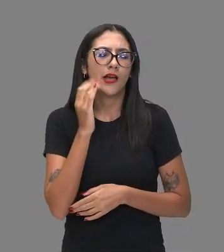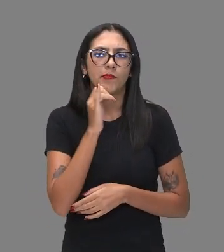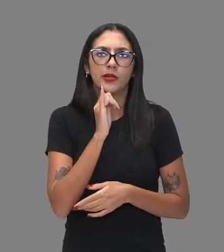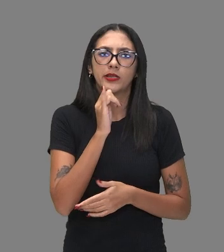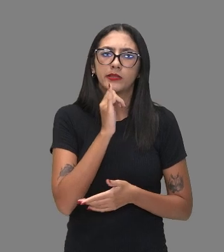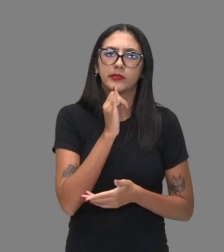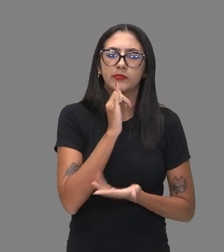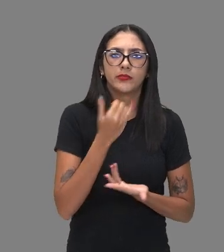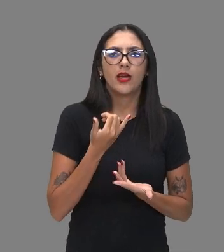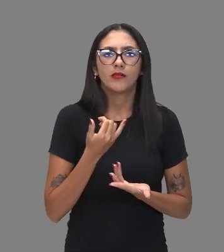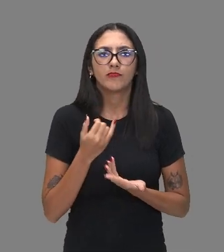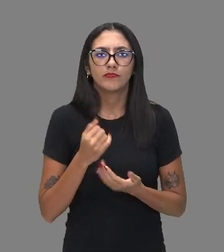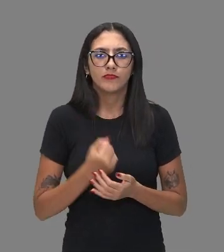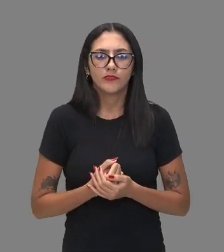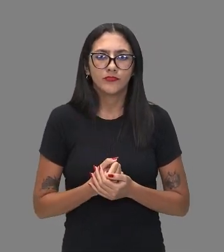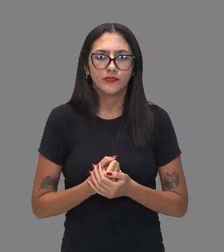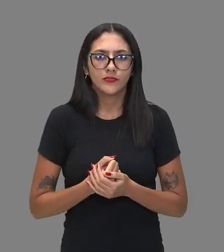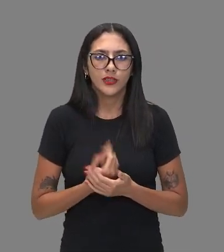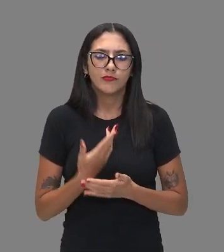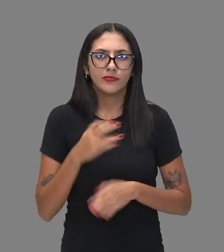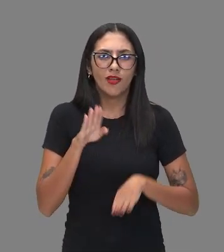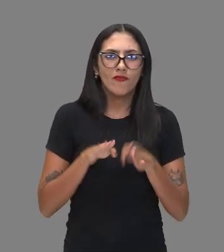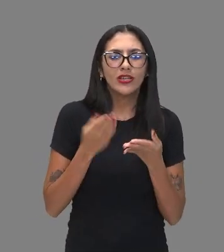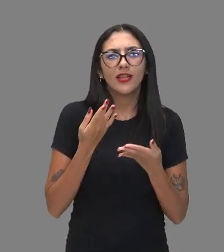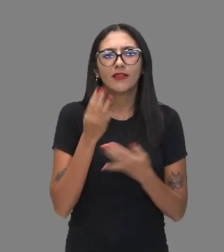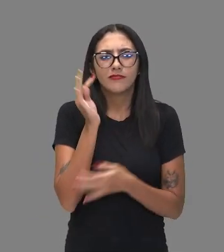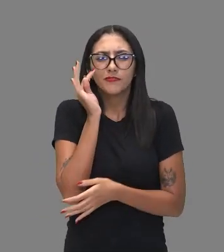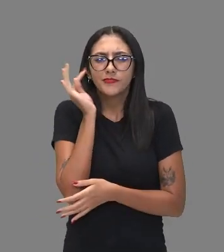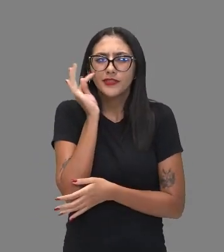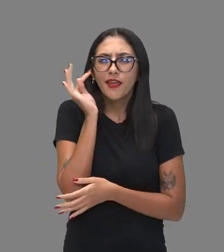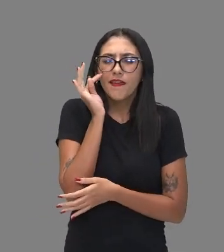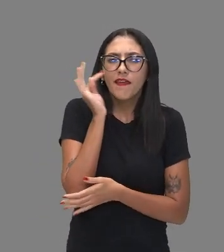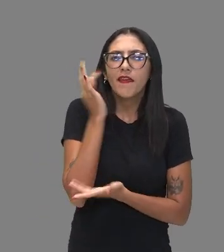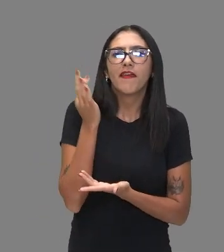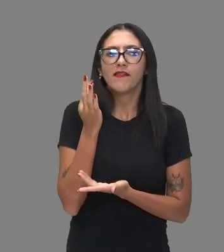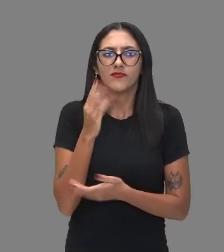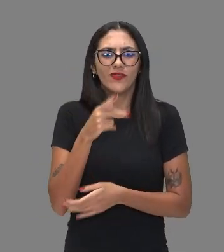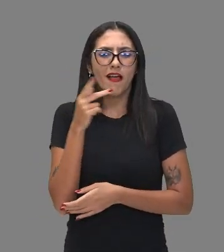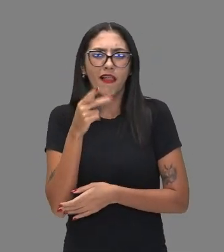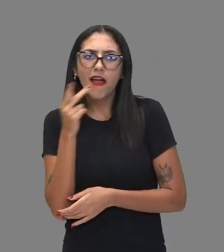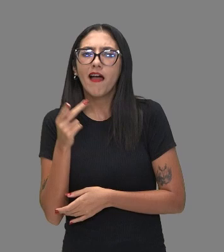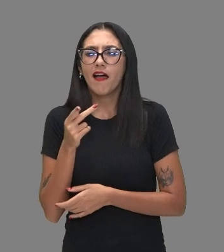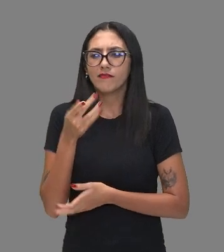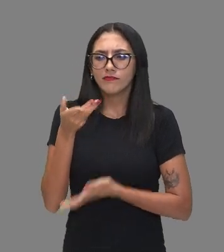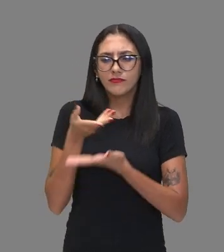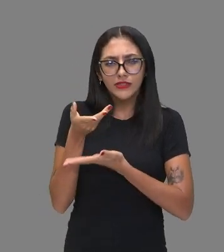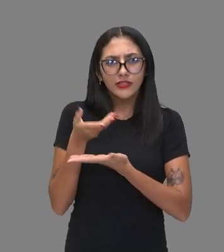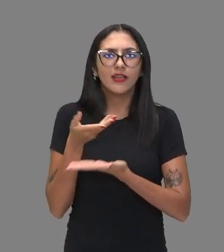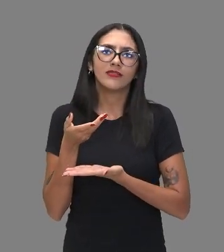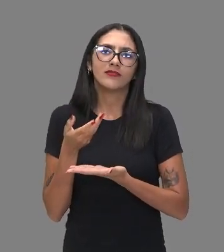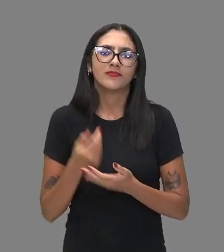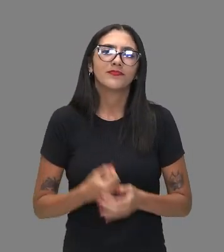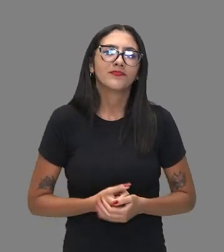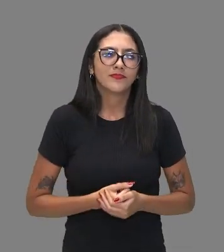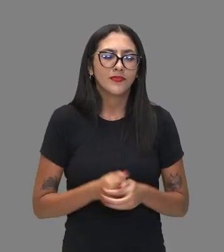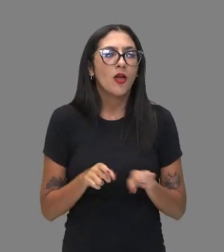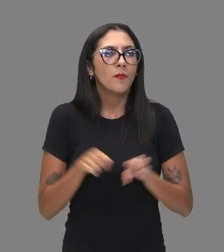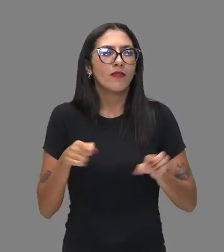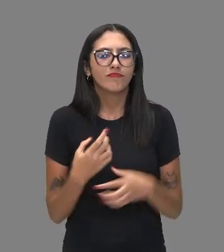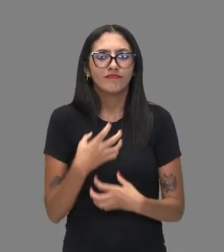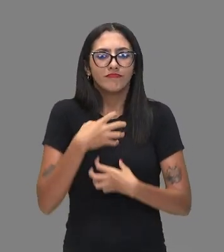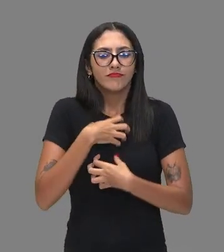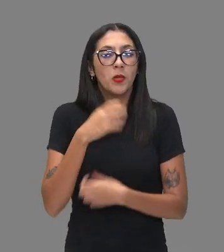própria, talvez timidez de dizer, de falar, mas a inspiração maior